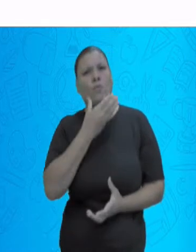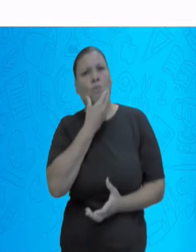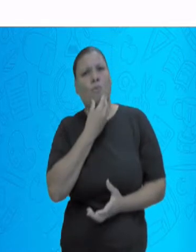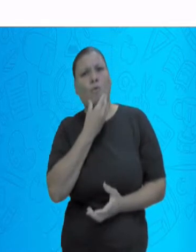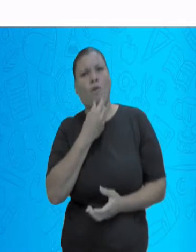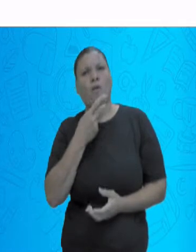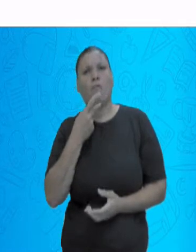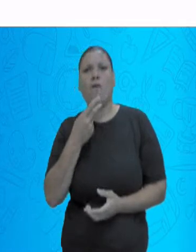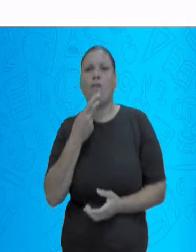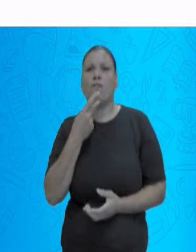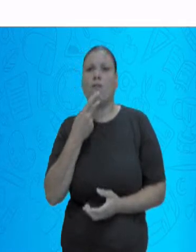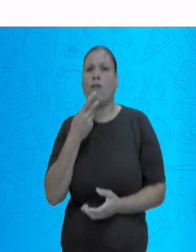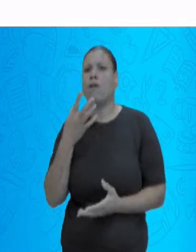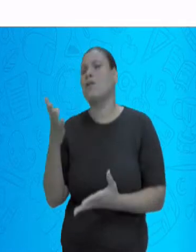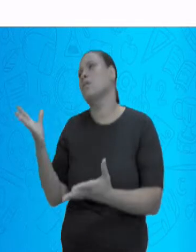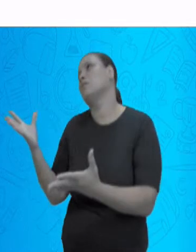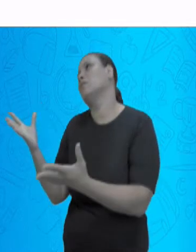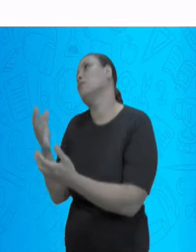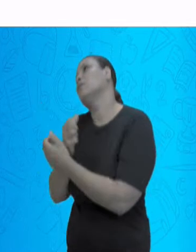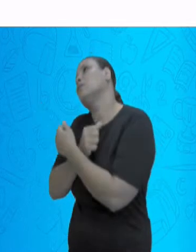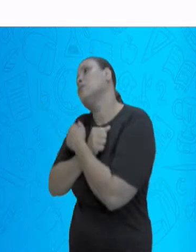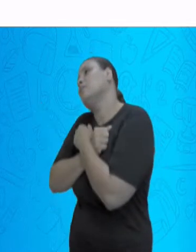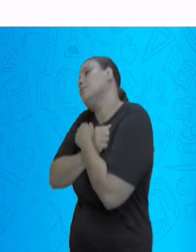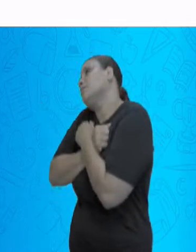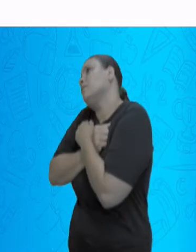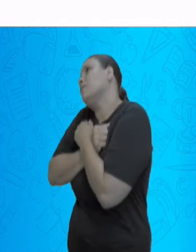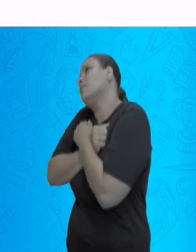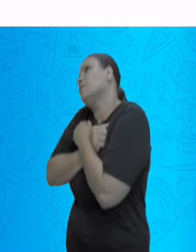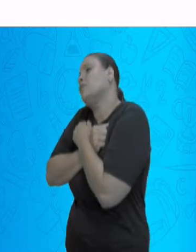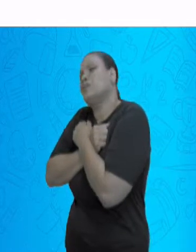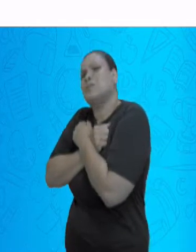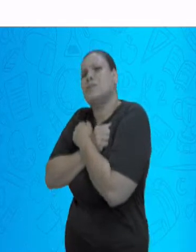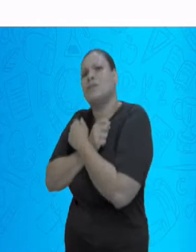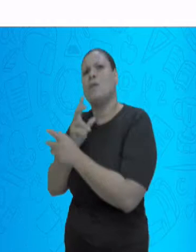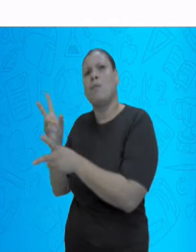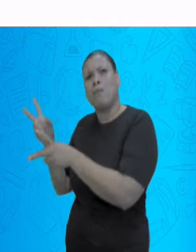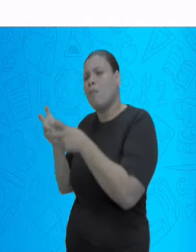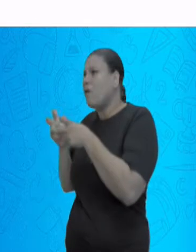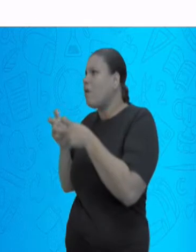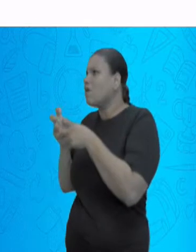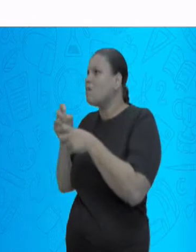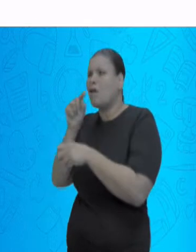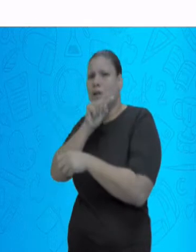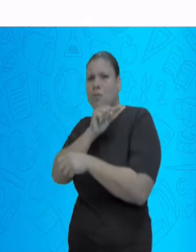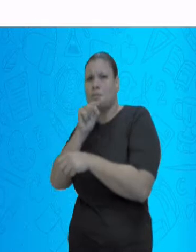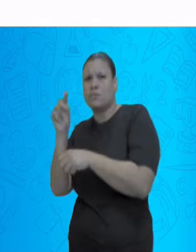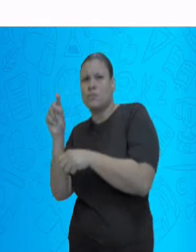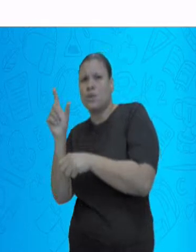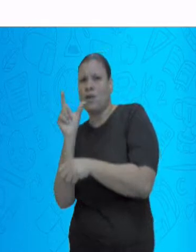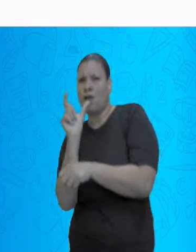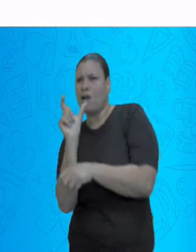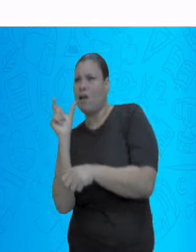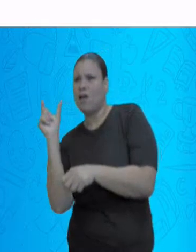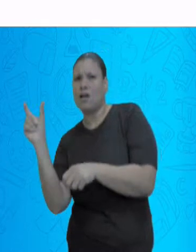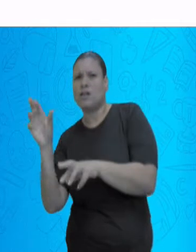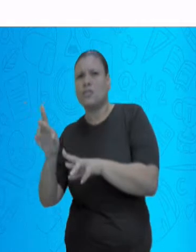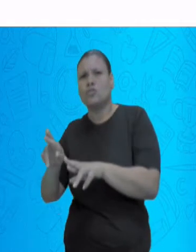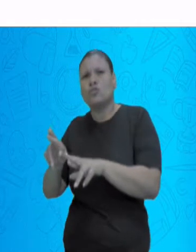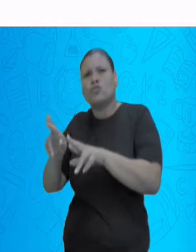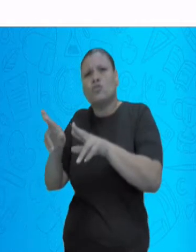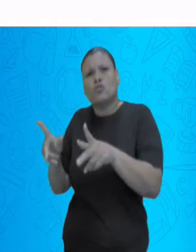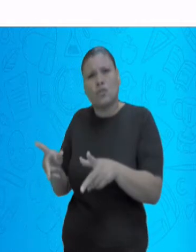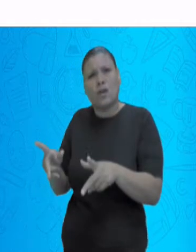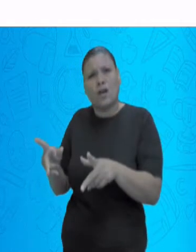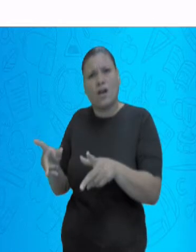disse: abrace-me, em lugar de me abrace, porque a formulação